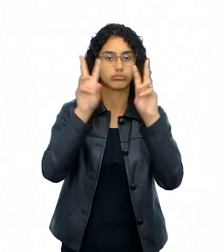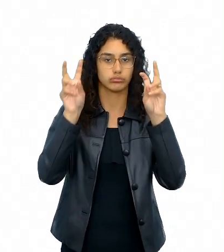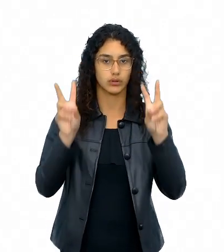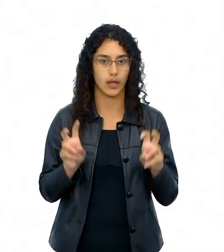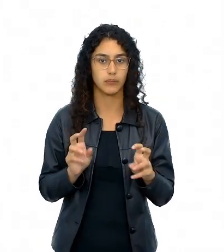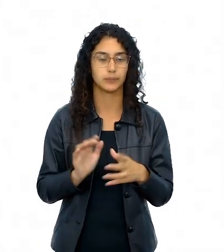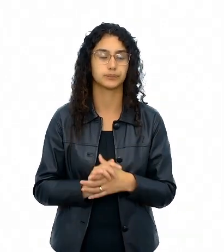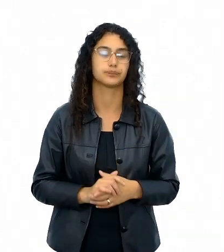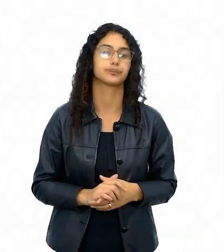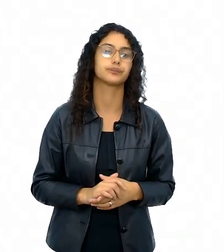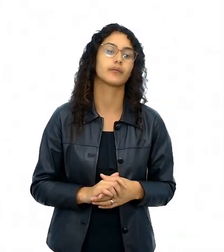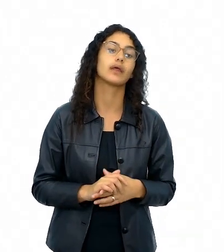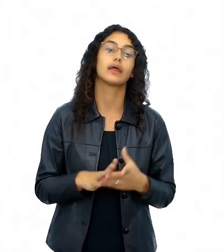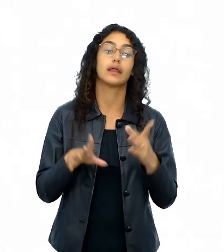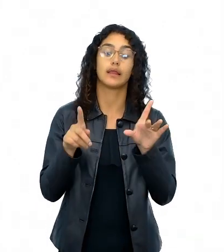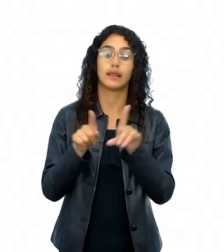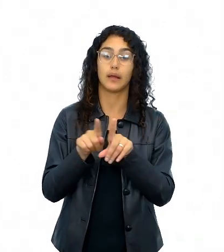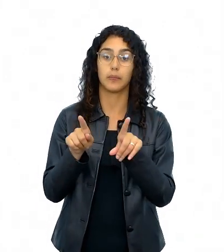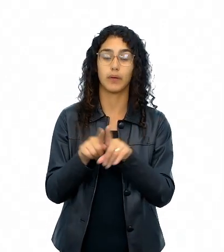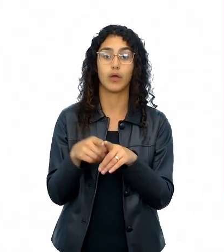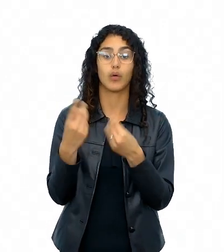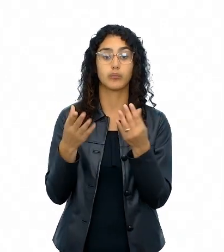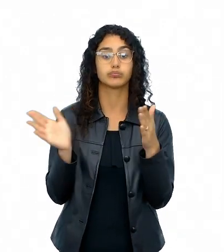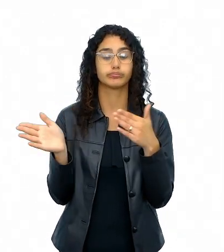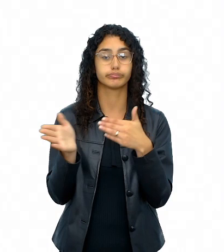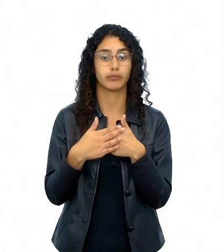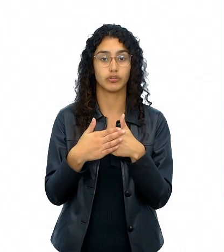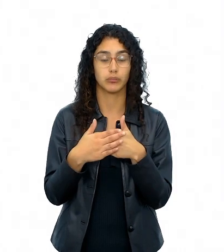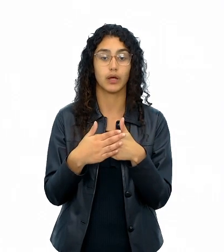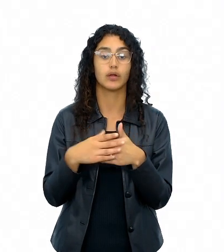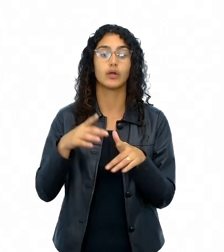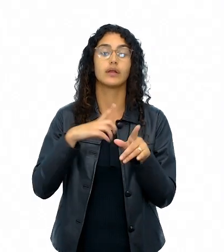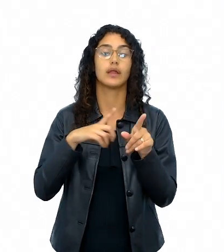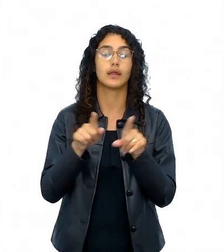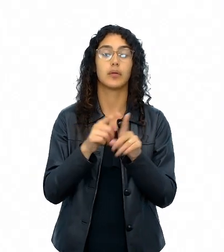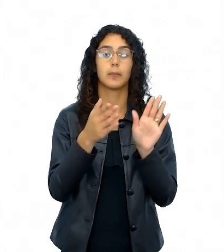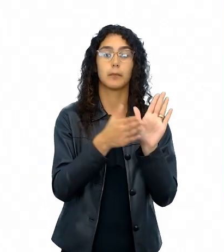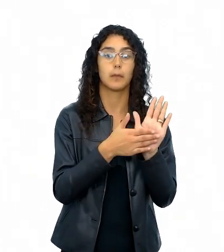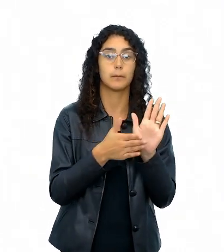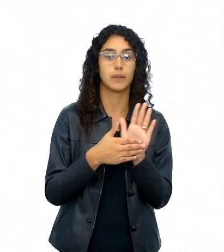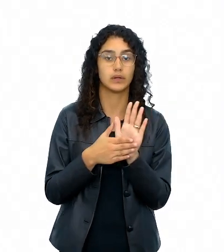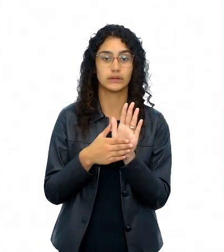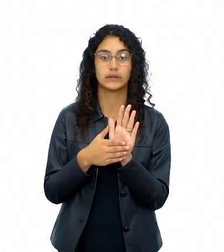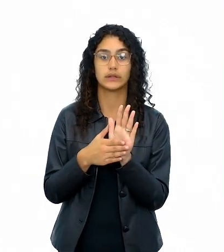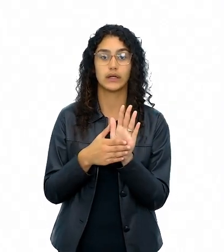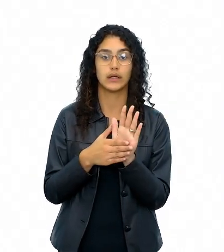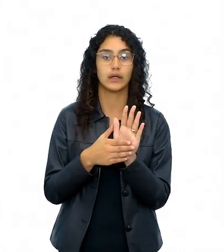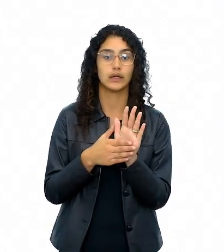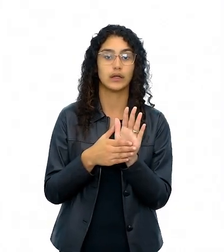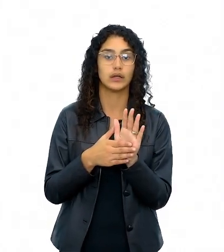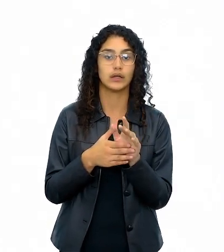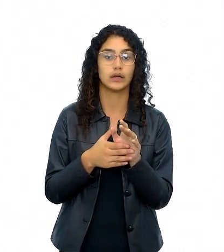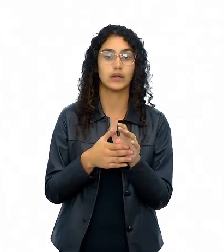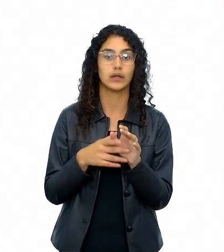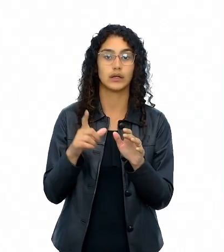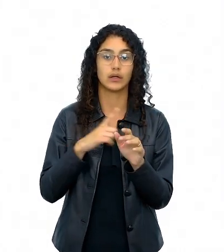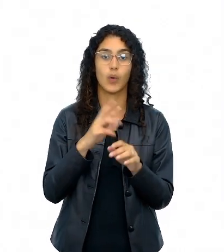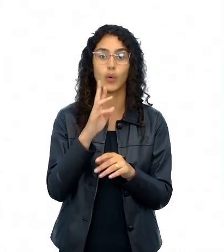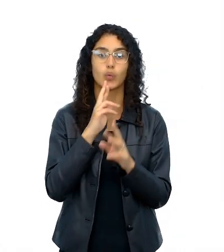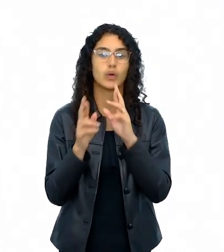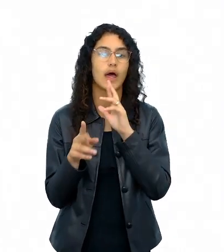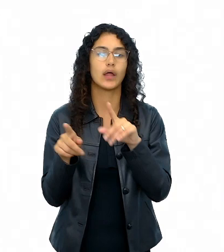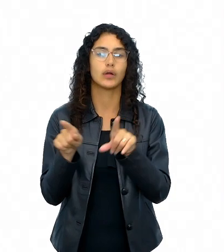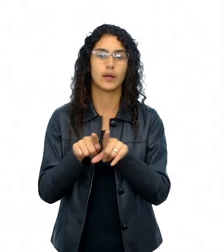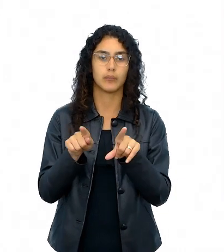temáticas, tá bem? E, por fim, né, como fechamento, né, a gente também traz a proposta de extrapolar esses resultados, né,